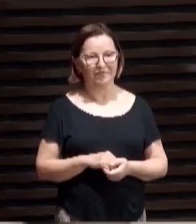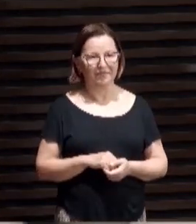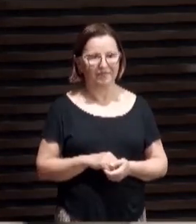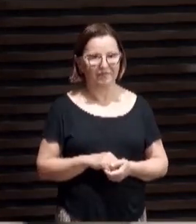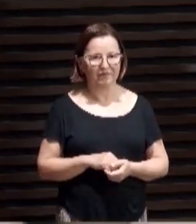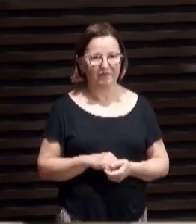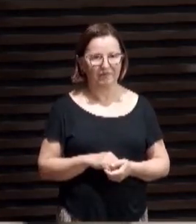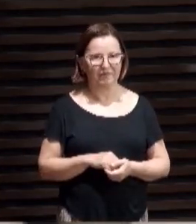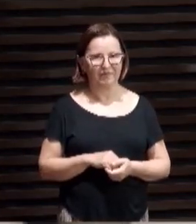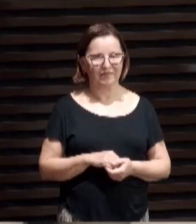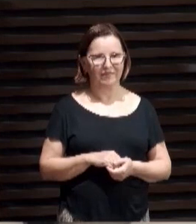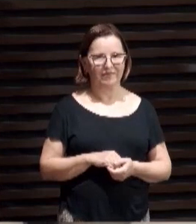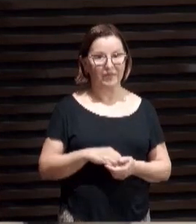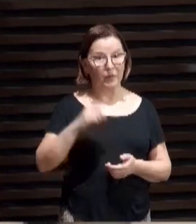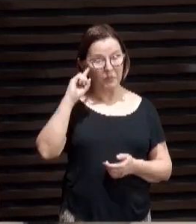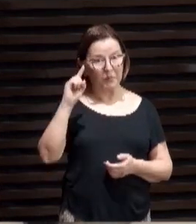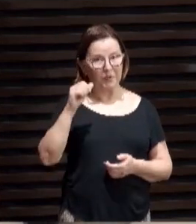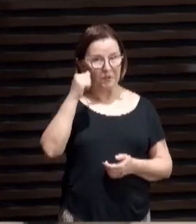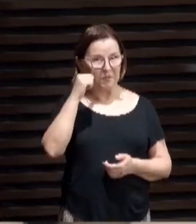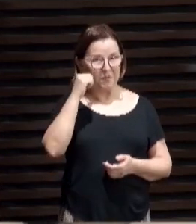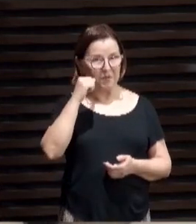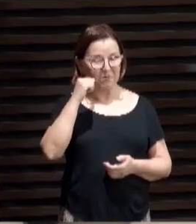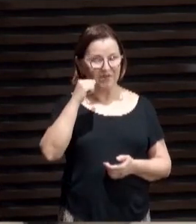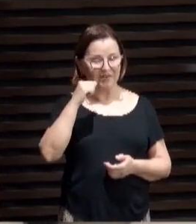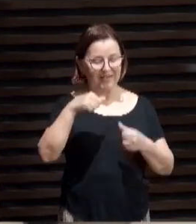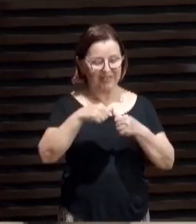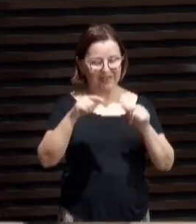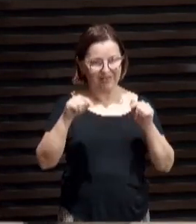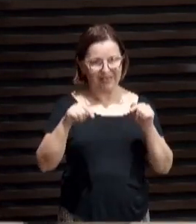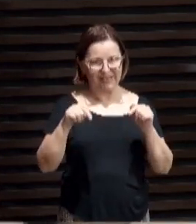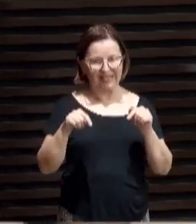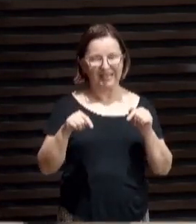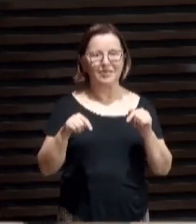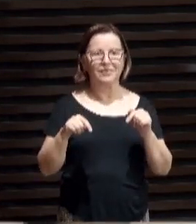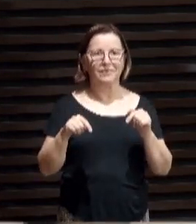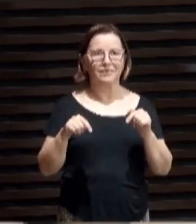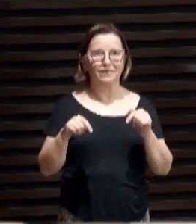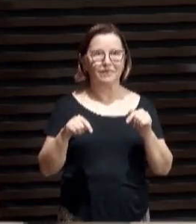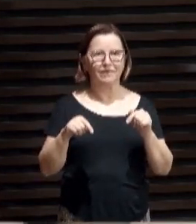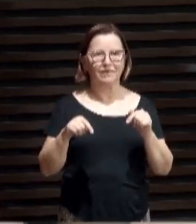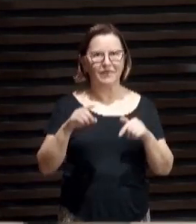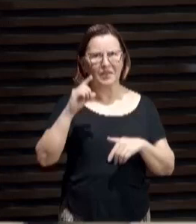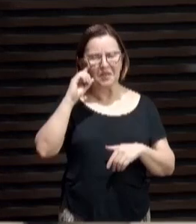Um dia, uma moça estava aqui e estava chovendo.